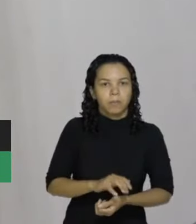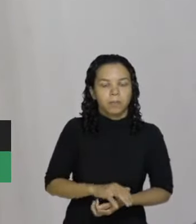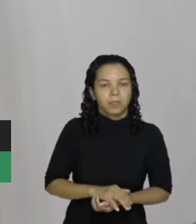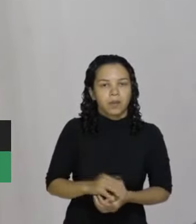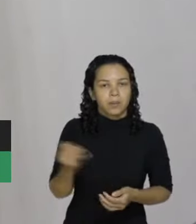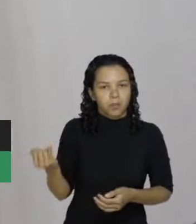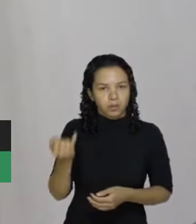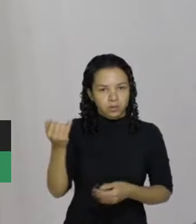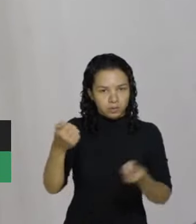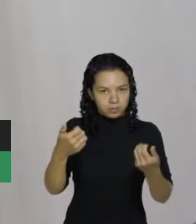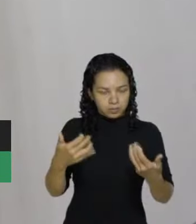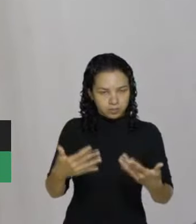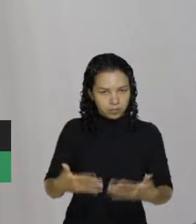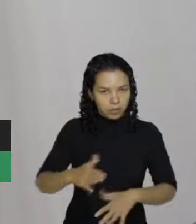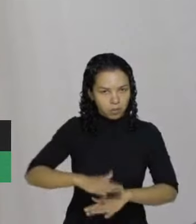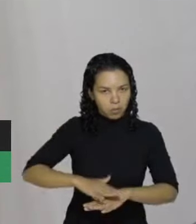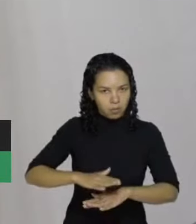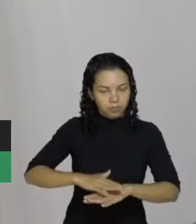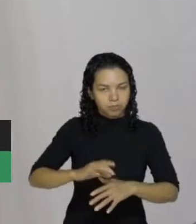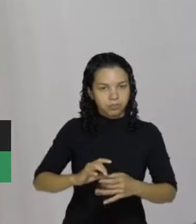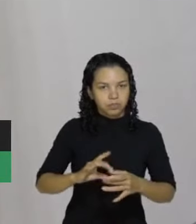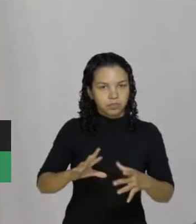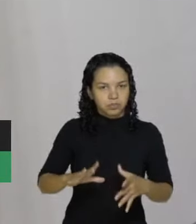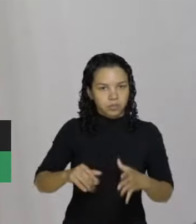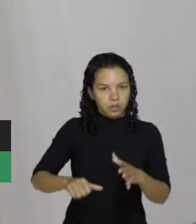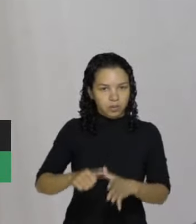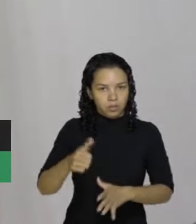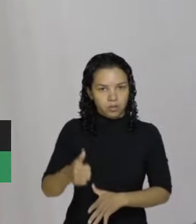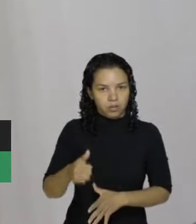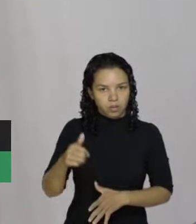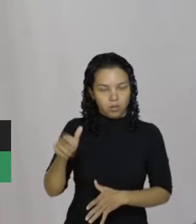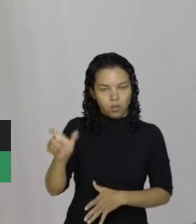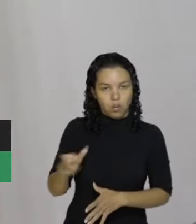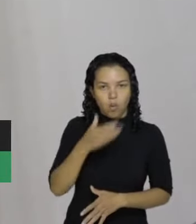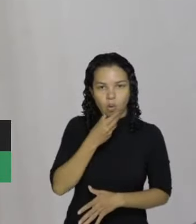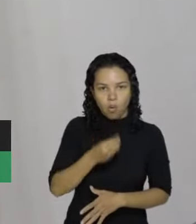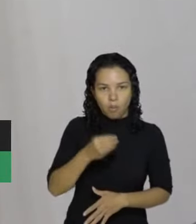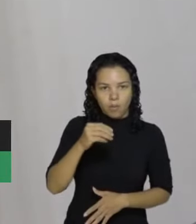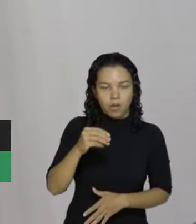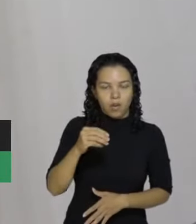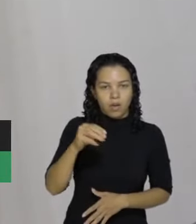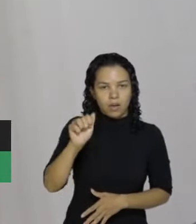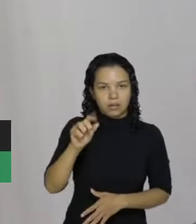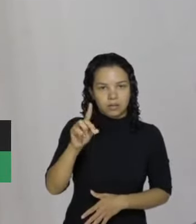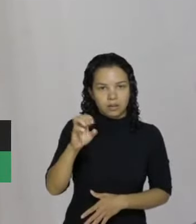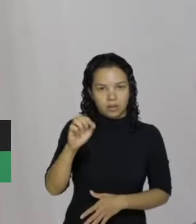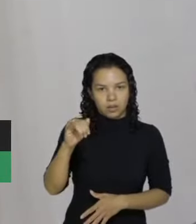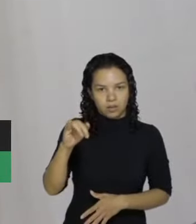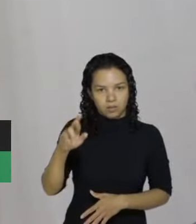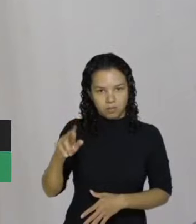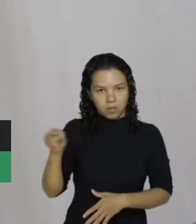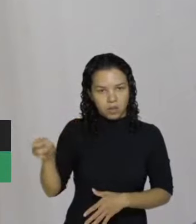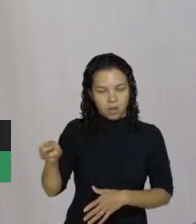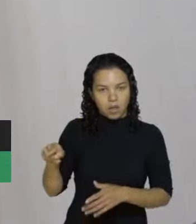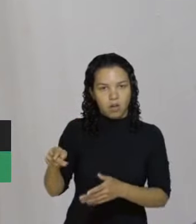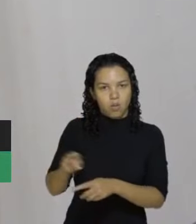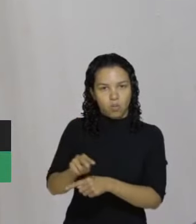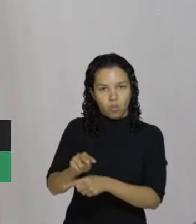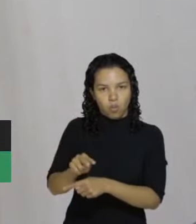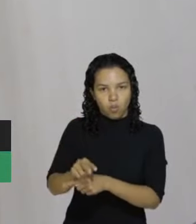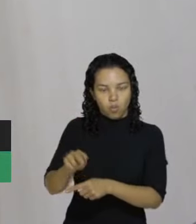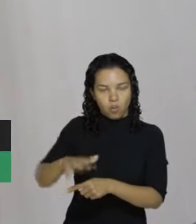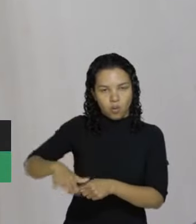o pioneirismo do maricultor seu Ademir Dário dos Santos, da Fazenda Marinha, no Ribeirão da Ilha, qual nós estivemos visitando. Ele que